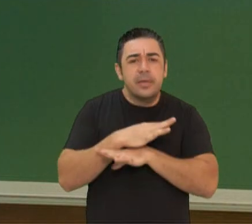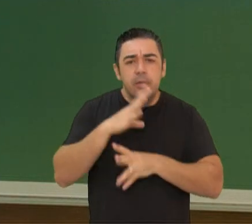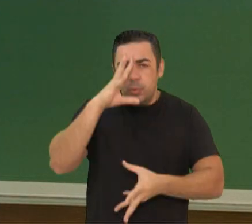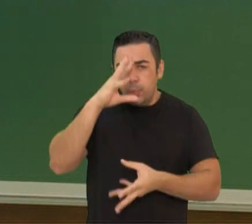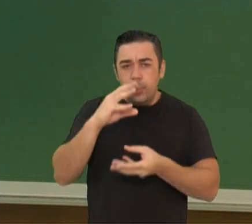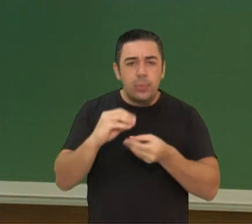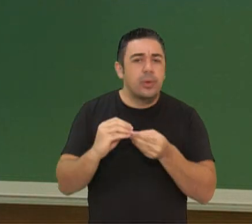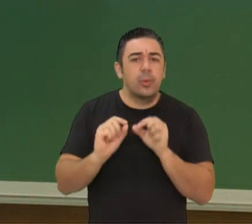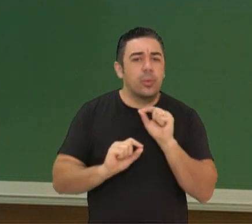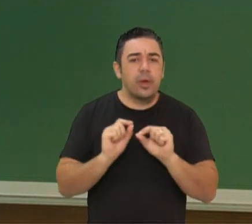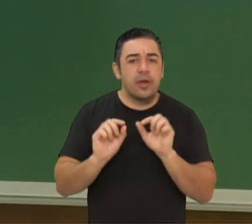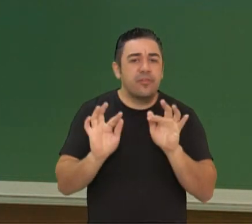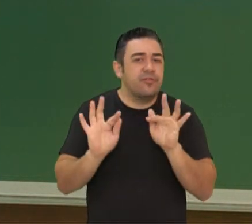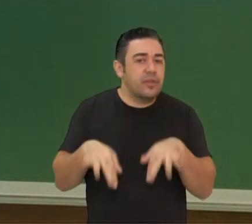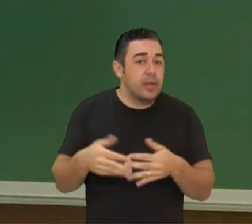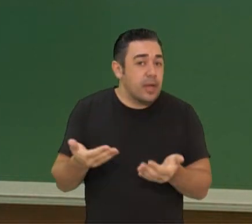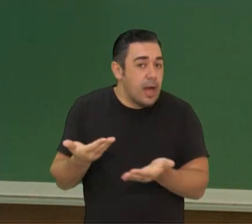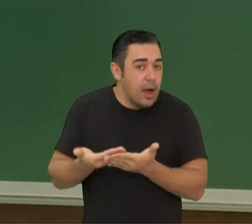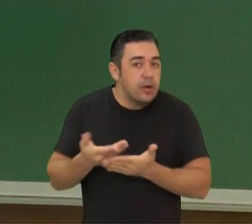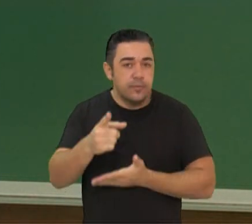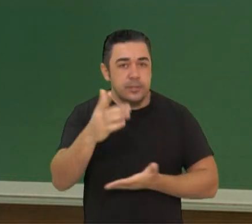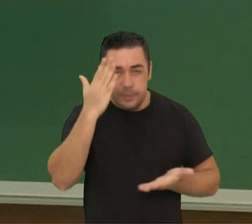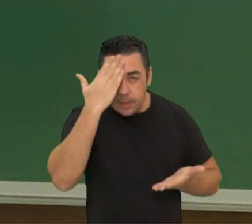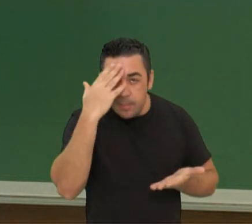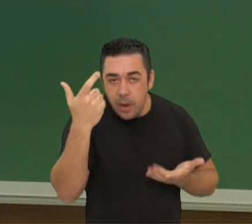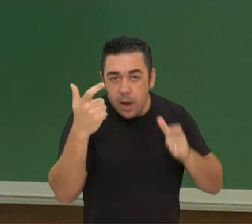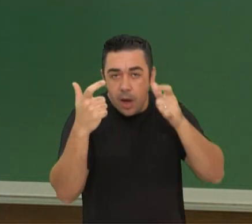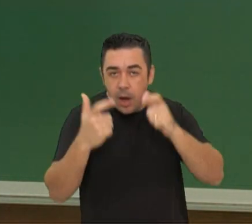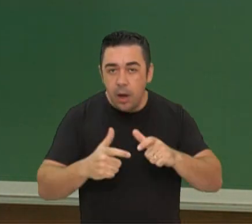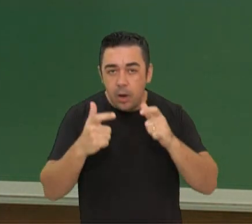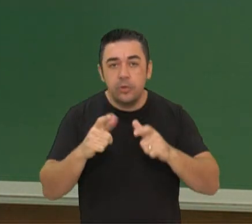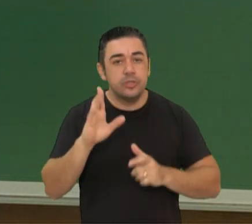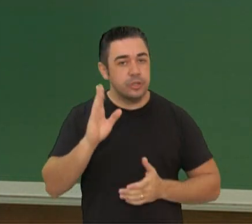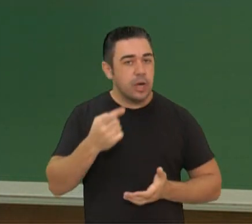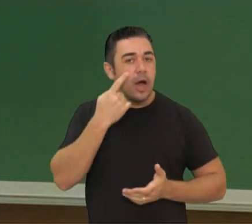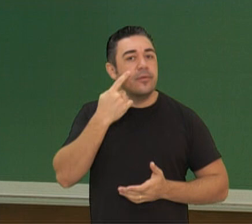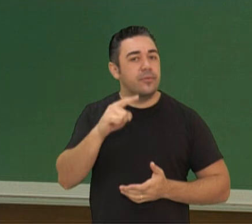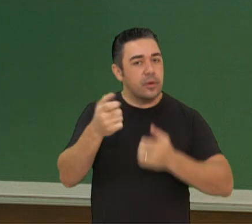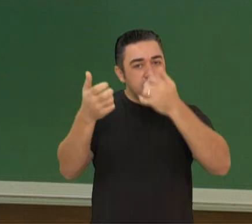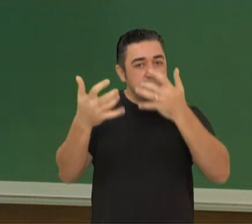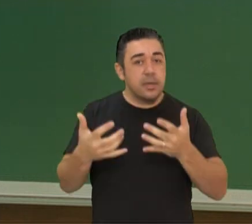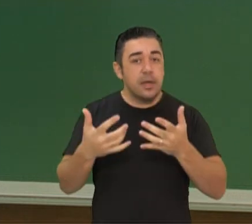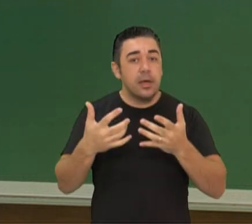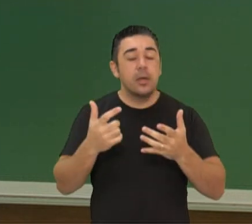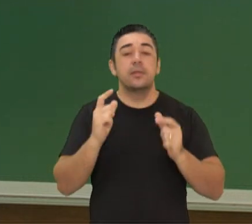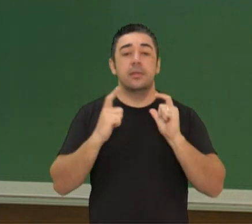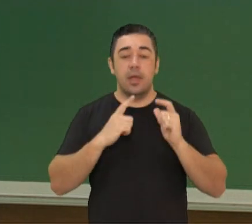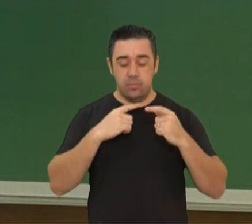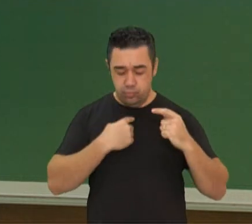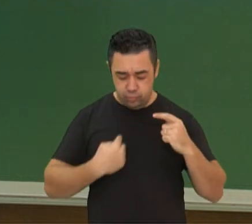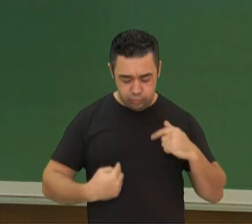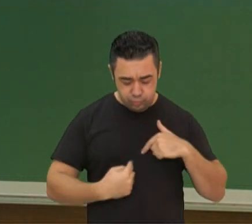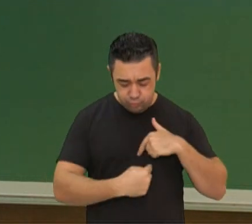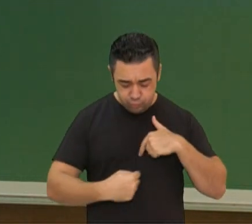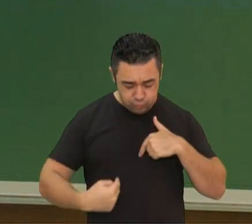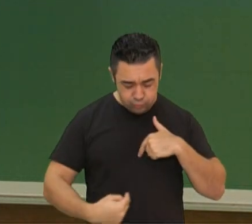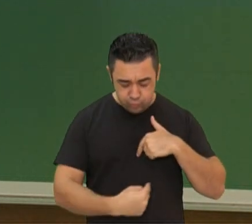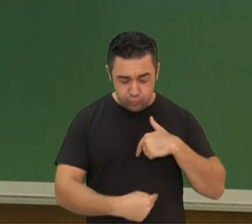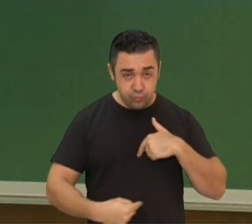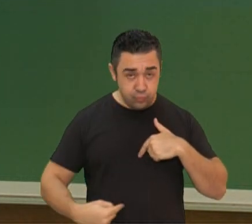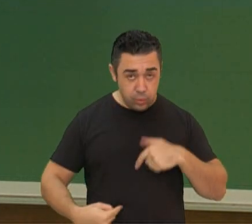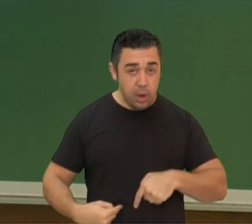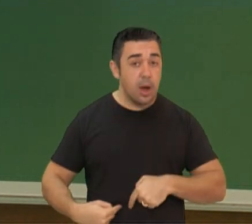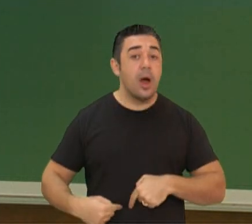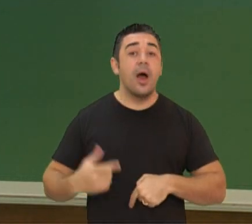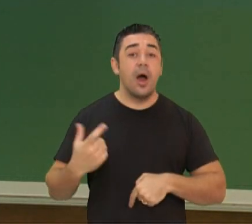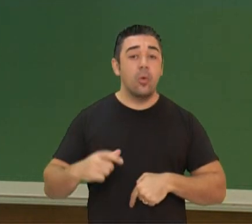entender todo esse processo nessa aula, você já sabe, porque nós já vimos isso. O processo digestório ele vai terminar lá no